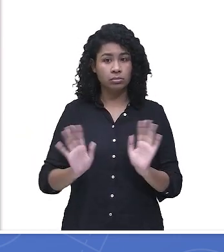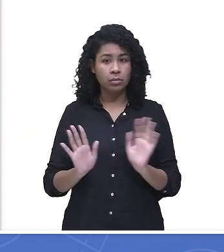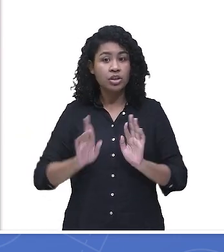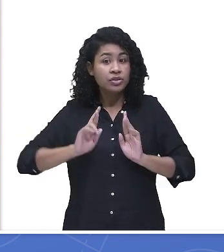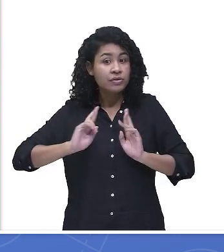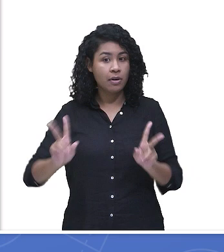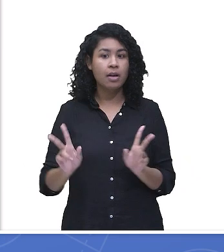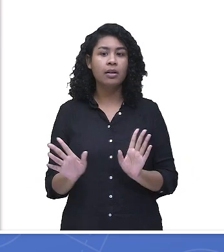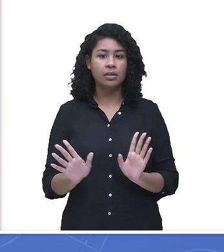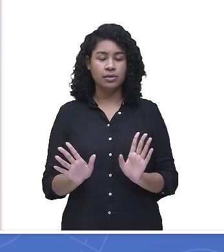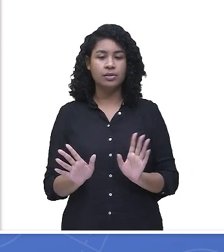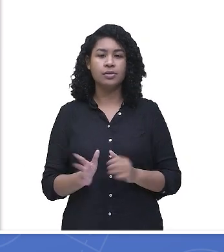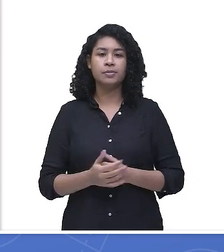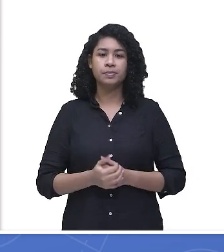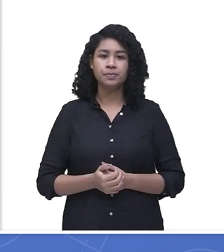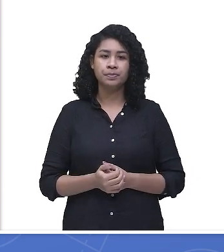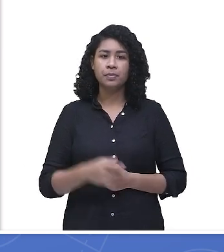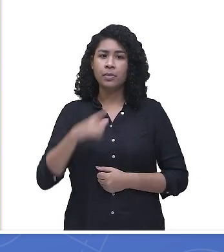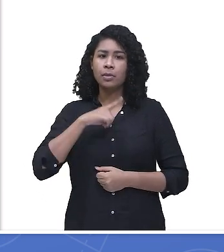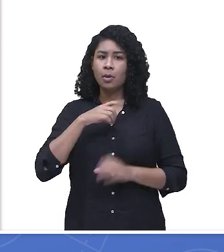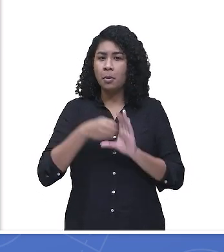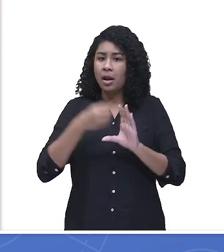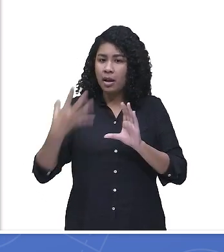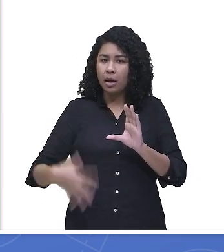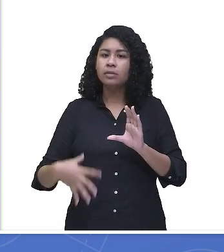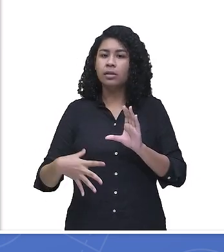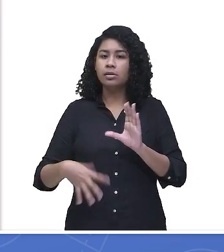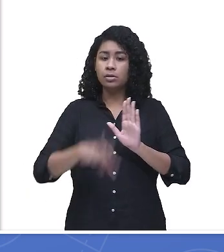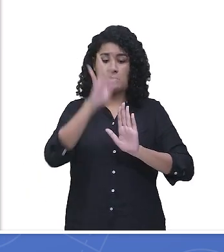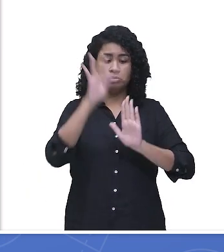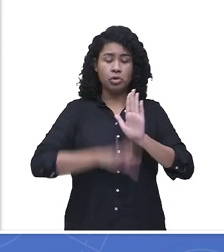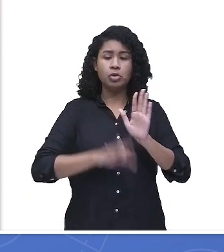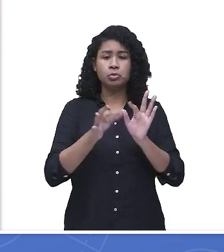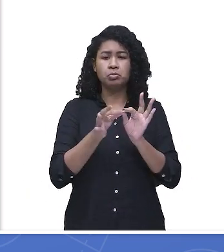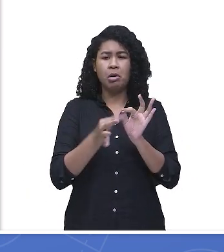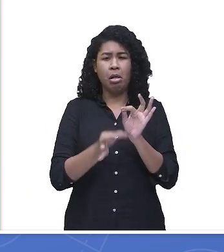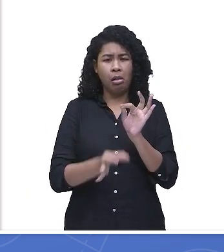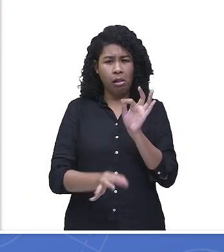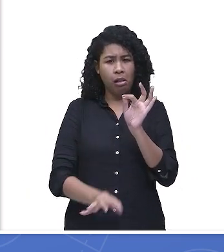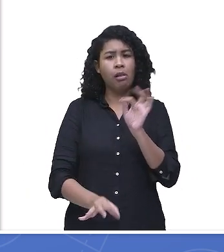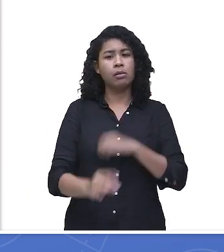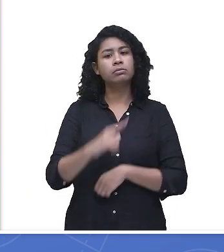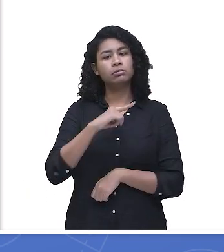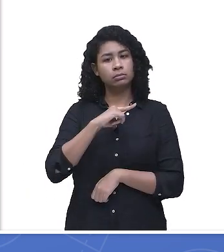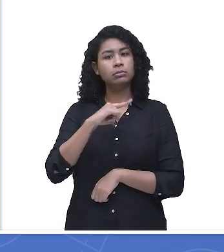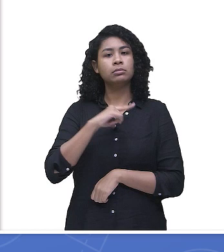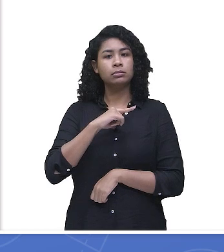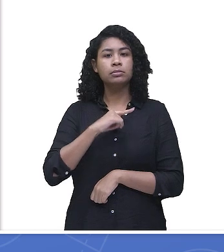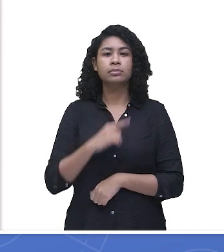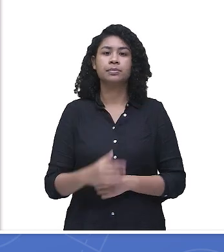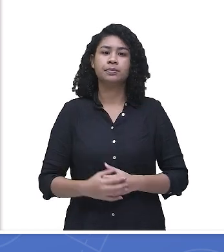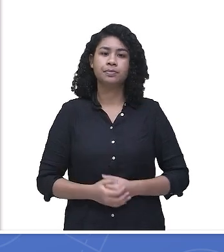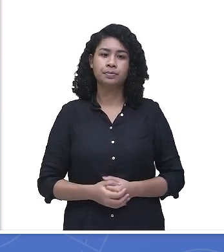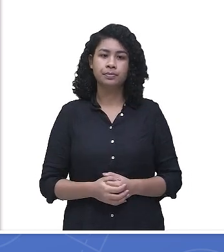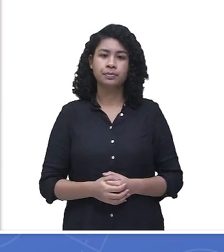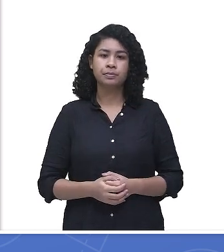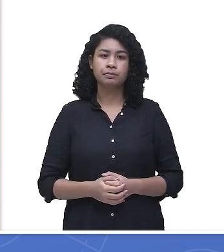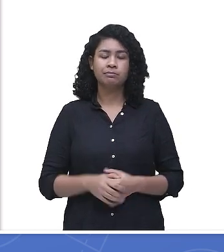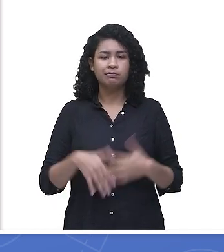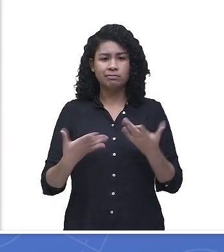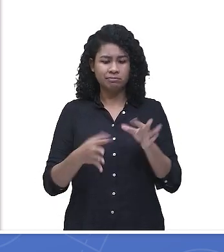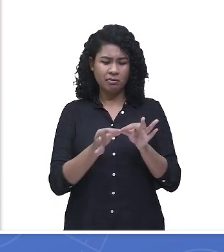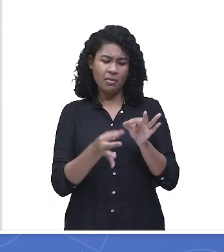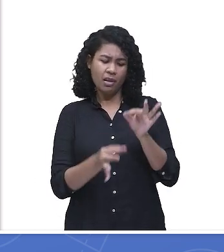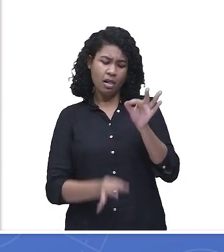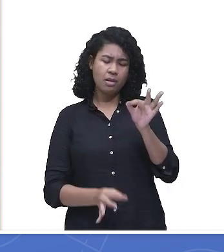por apresentar uma narrativa mais extensa. Então, vamos dizer aí que ele estaria entre um gênero, pelo seu tamanho,